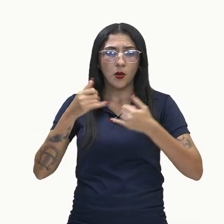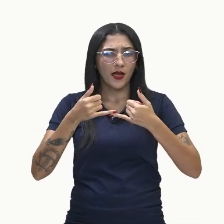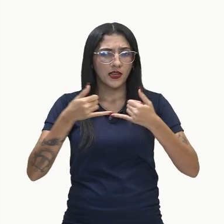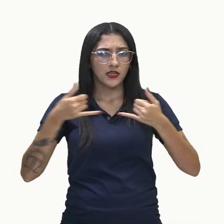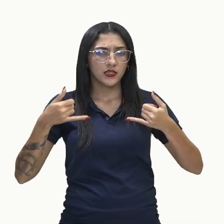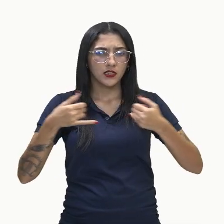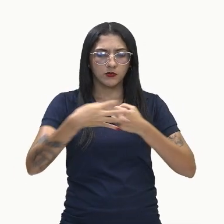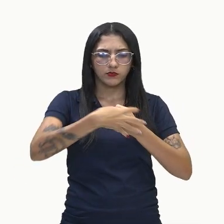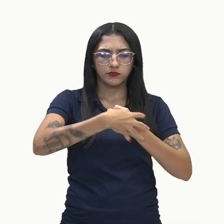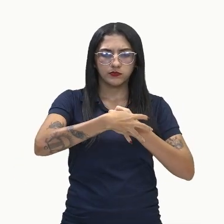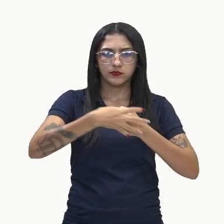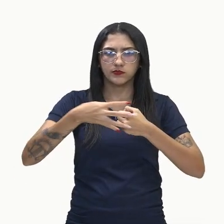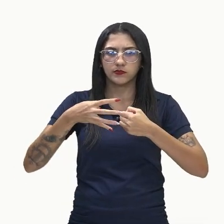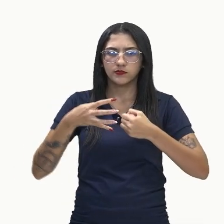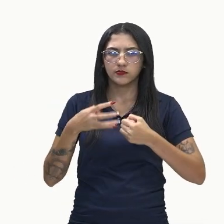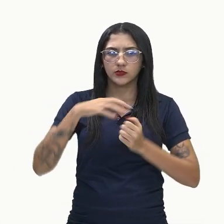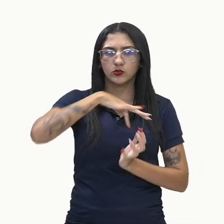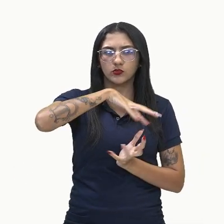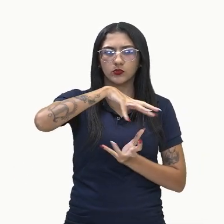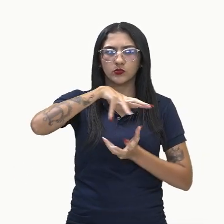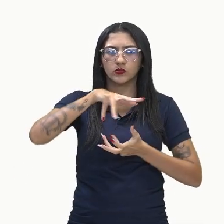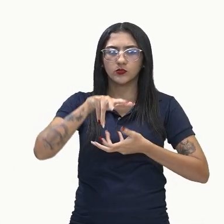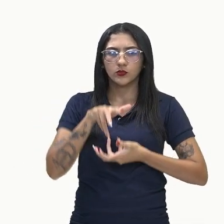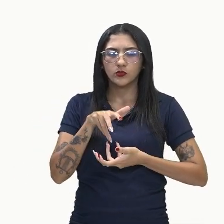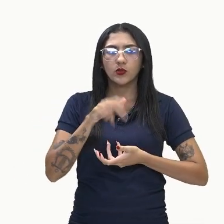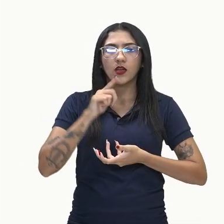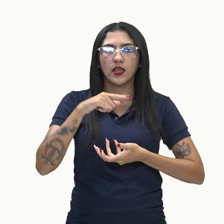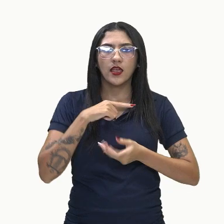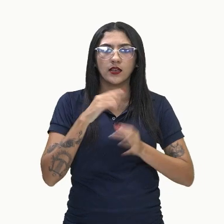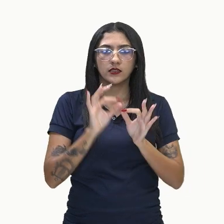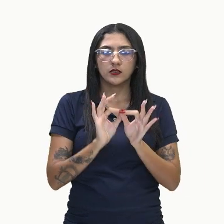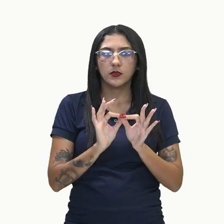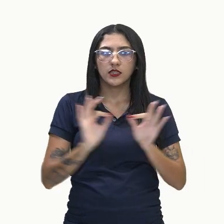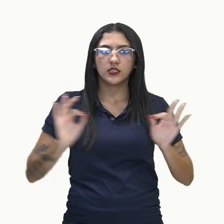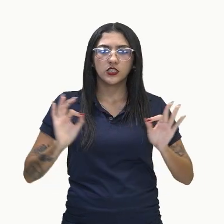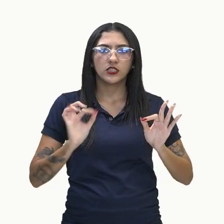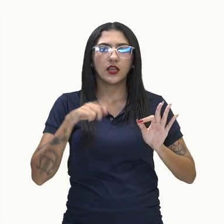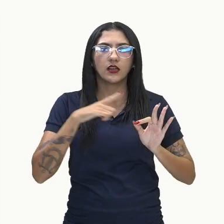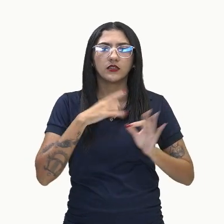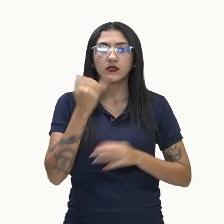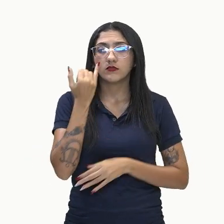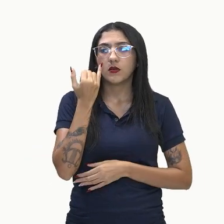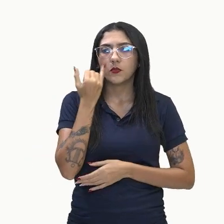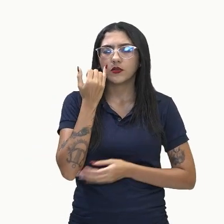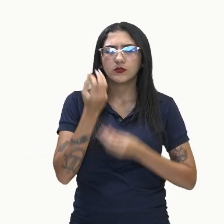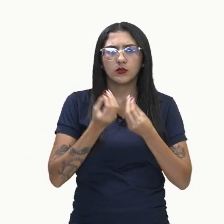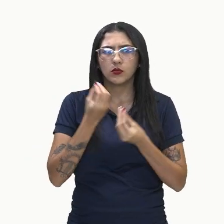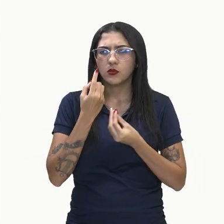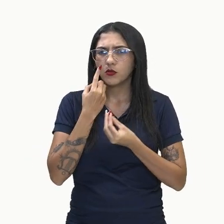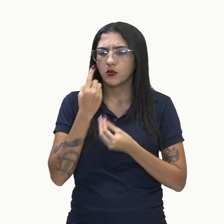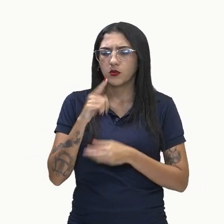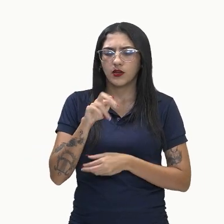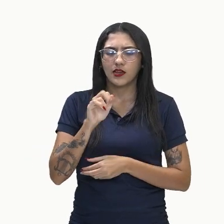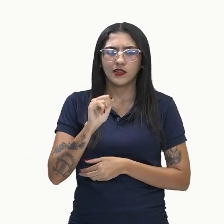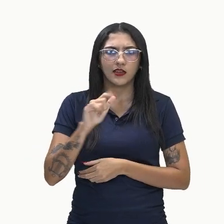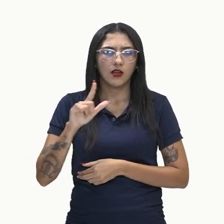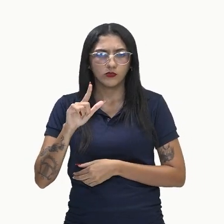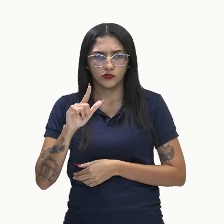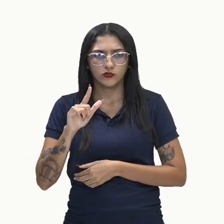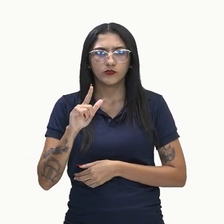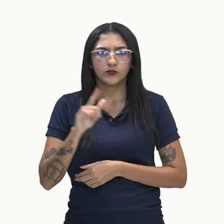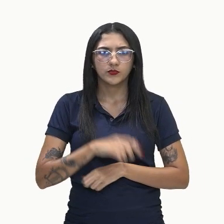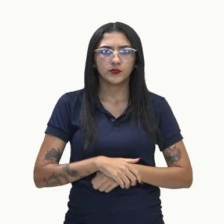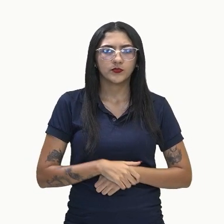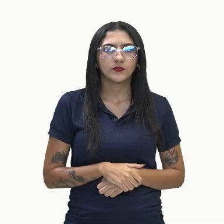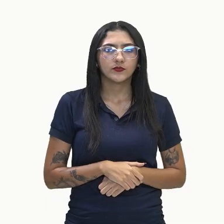né, o nosso planeta. E essas medidas, elas vão estar como? Em graus, tá bom, gente? Então,